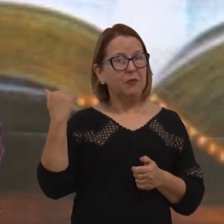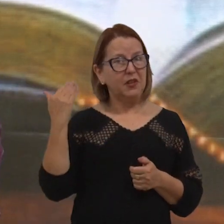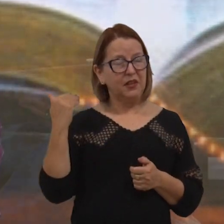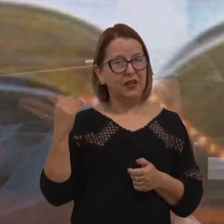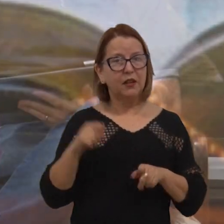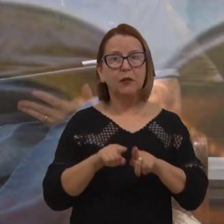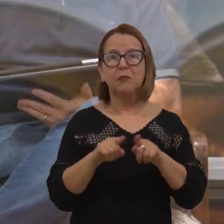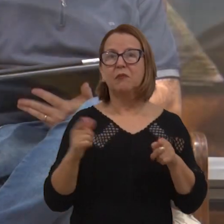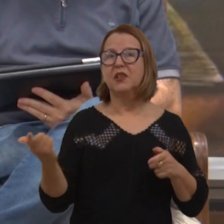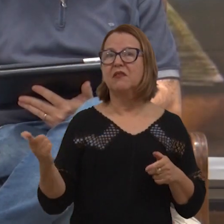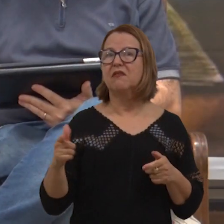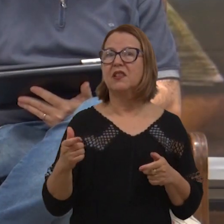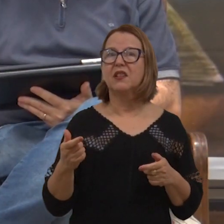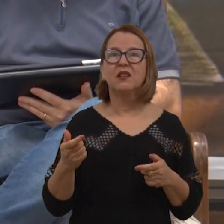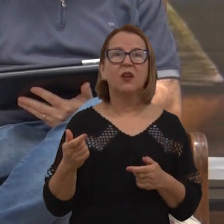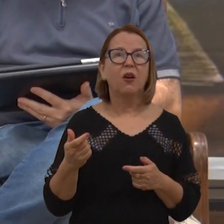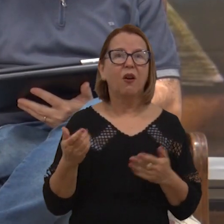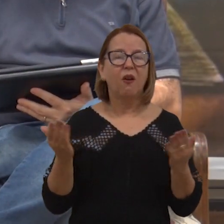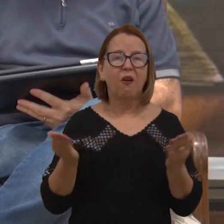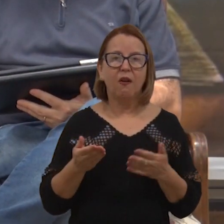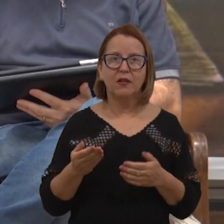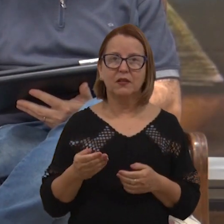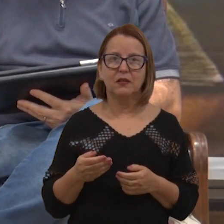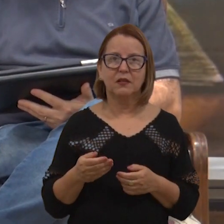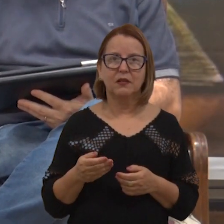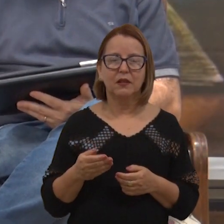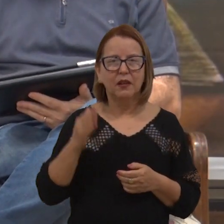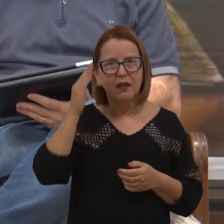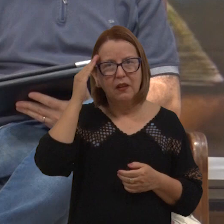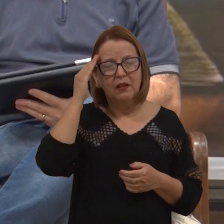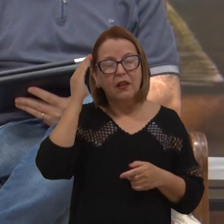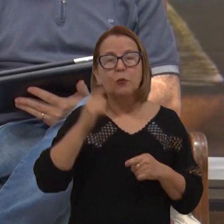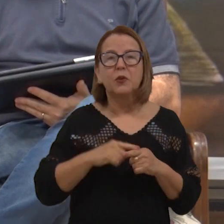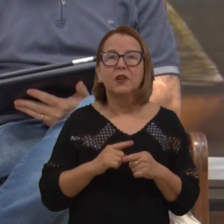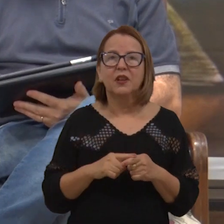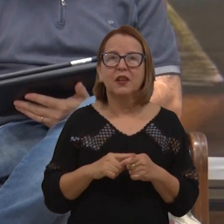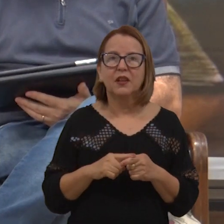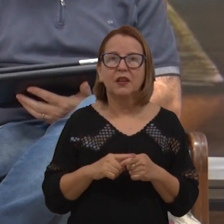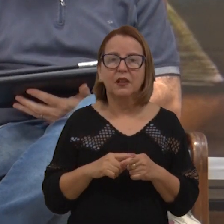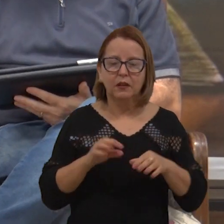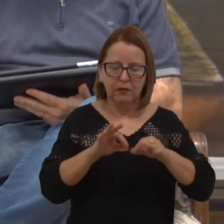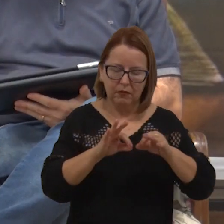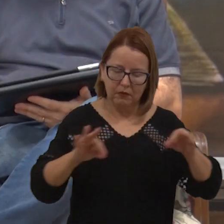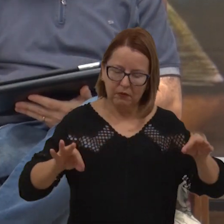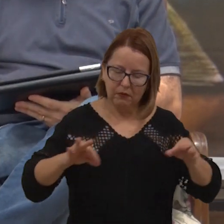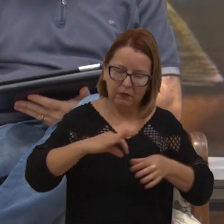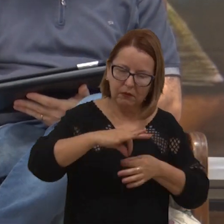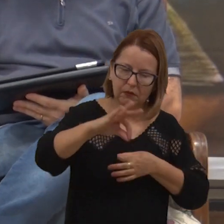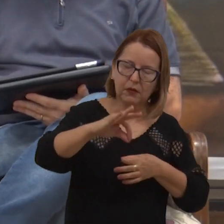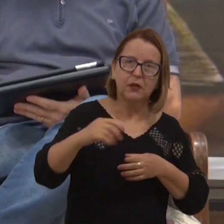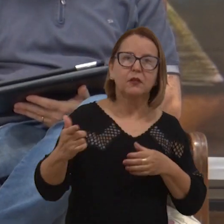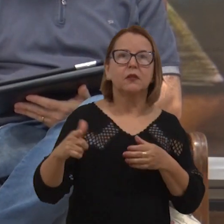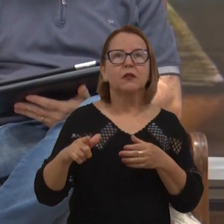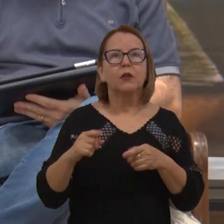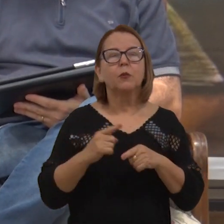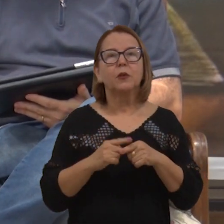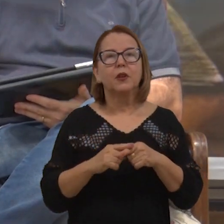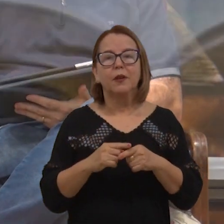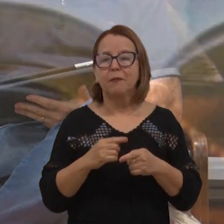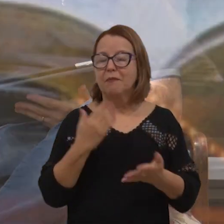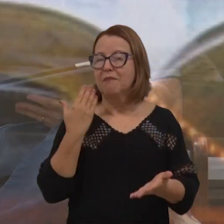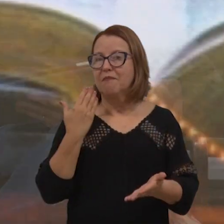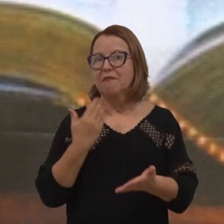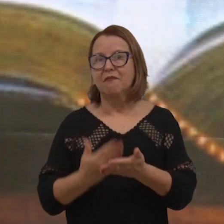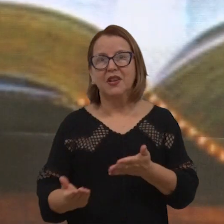tio. Mas ele veio para fazer a medição, que ele perdeu a medição do espelho. Que alegria, né?